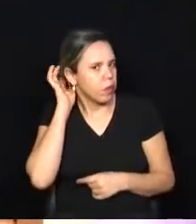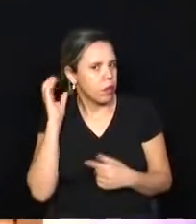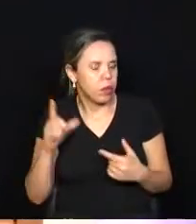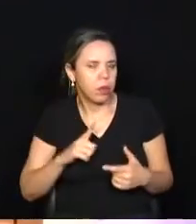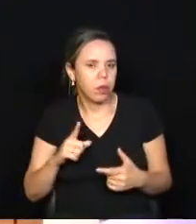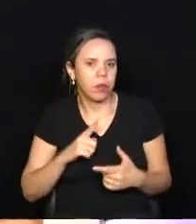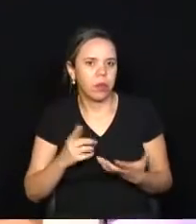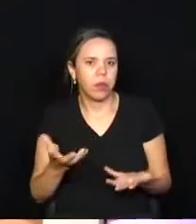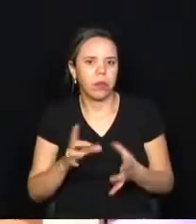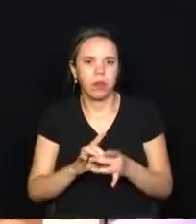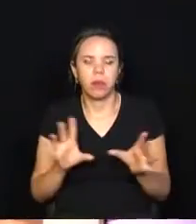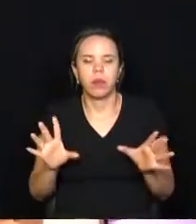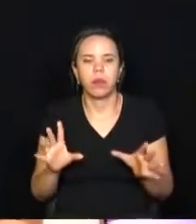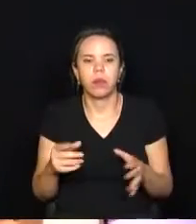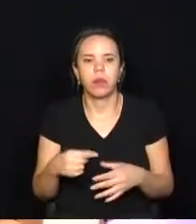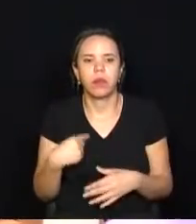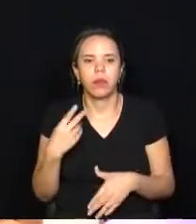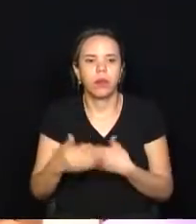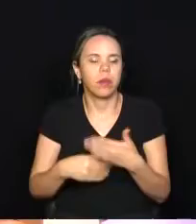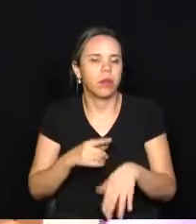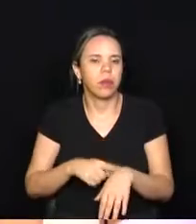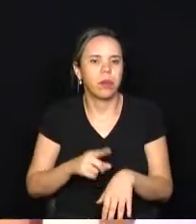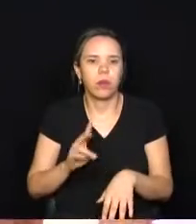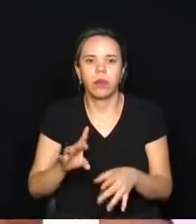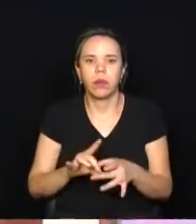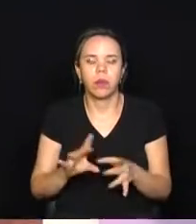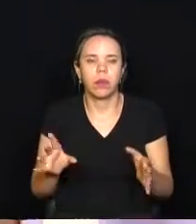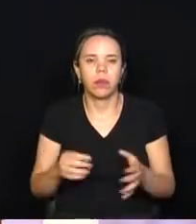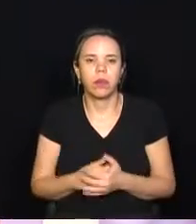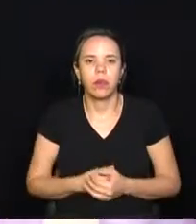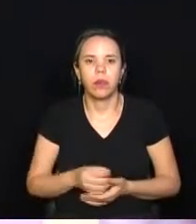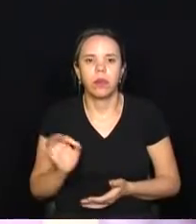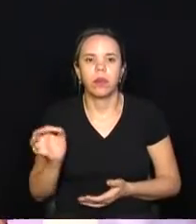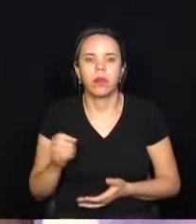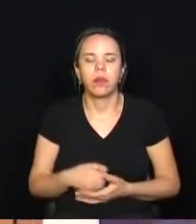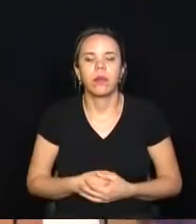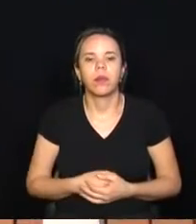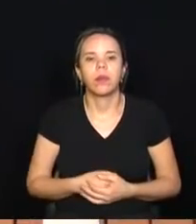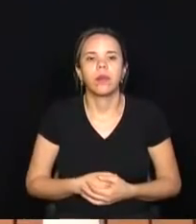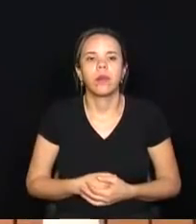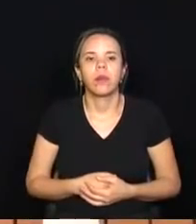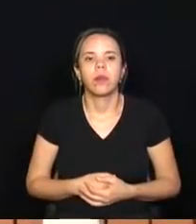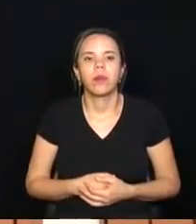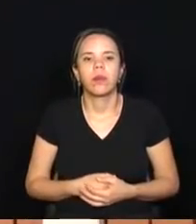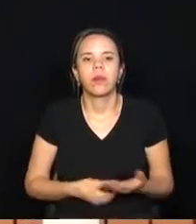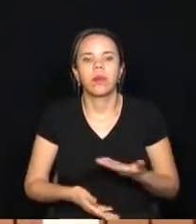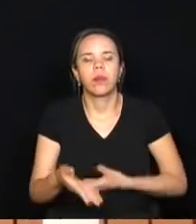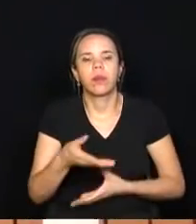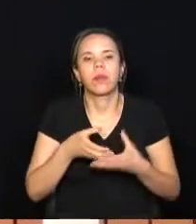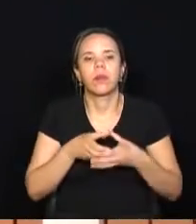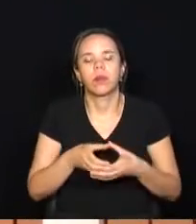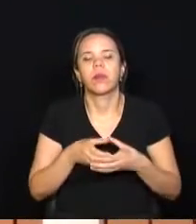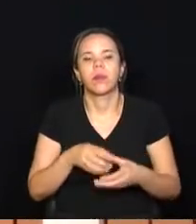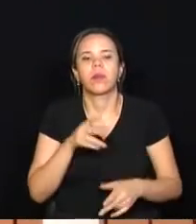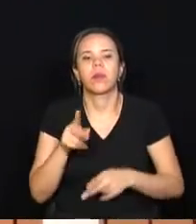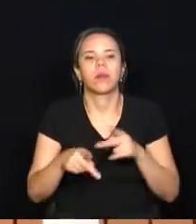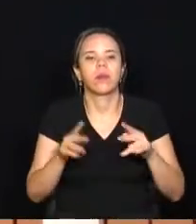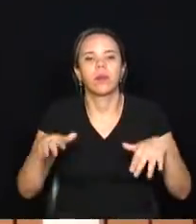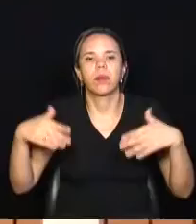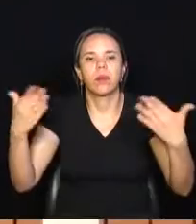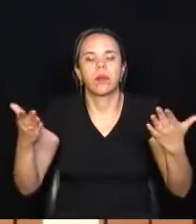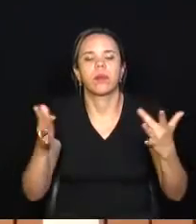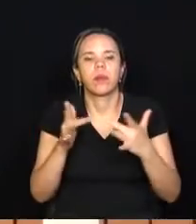você quiser, 24 horas. Vários de lazer, né? Exatamente. Então, você tem convivência com o pessoal externo,